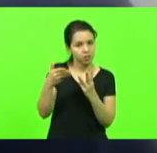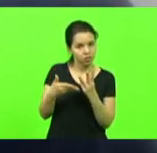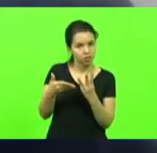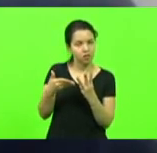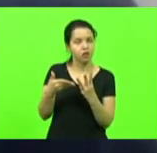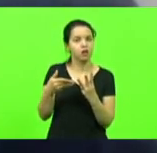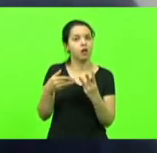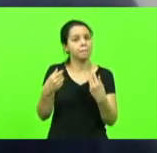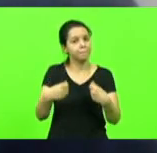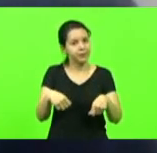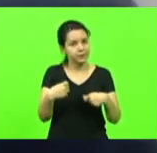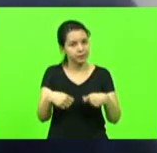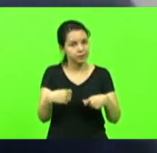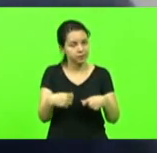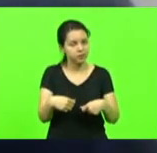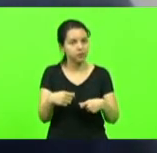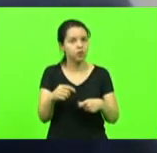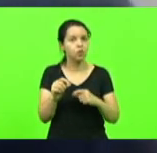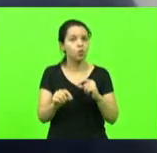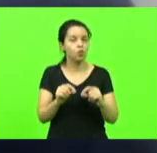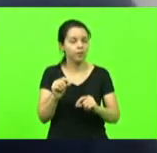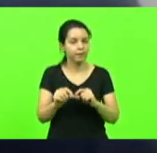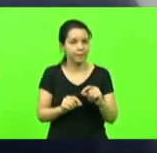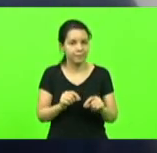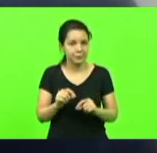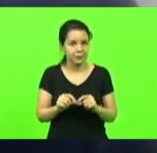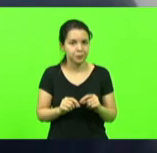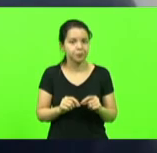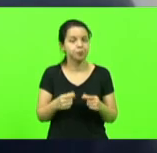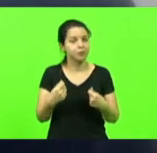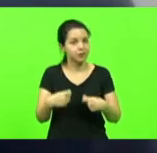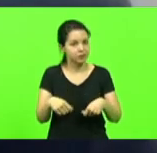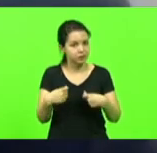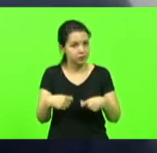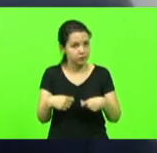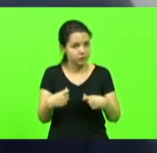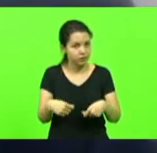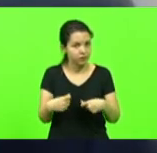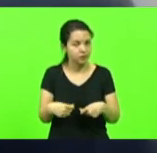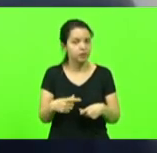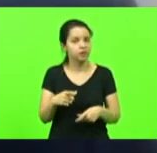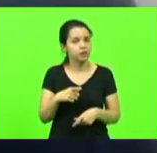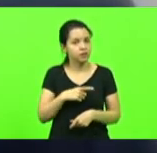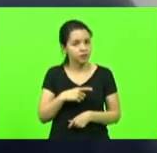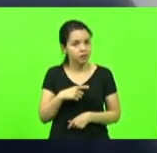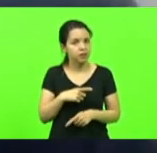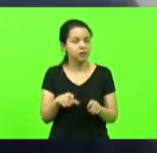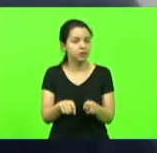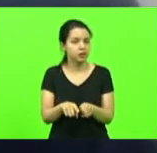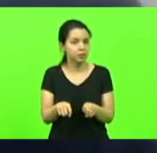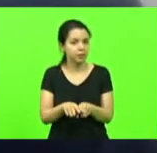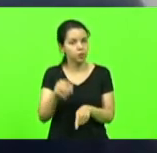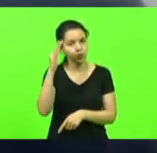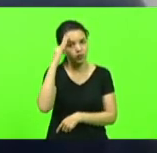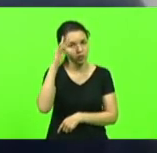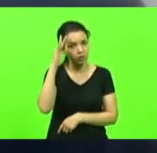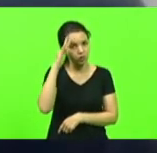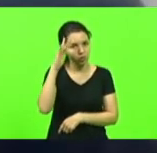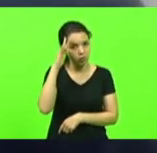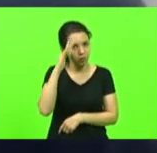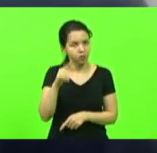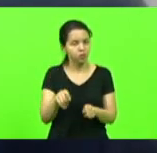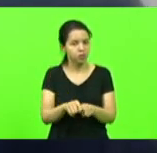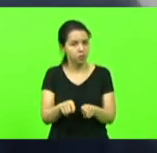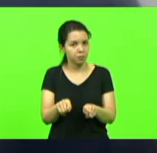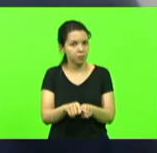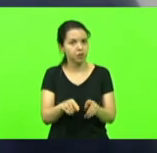tripartite precisa, precisa ser, vamos dizer assim, também nesses entendimentos e também no